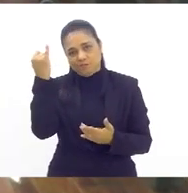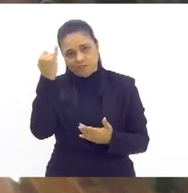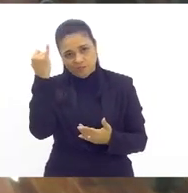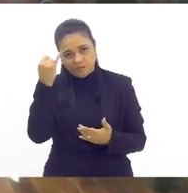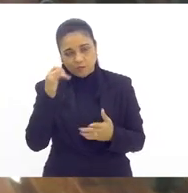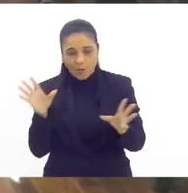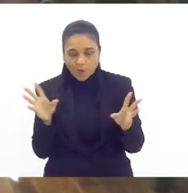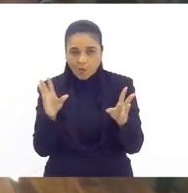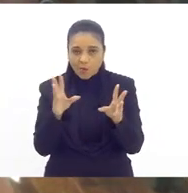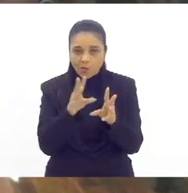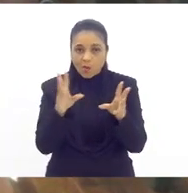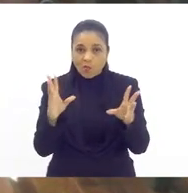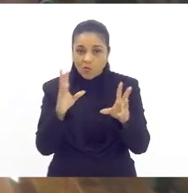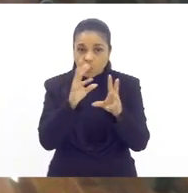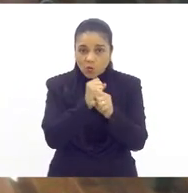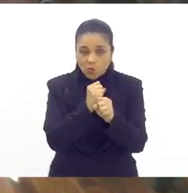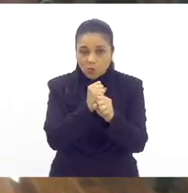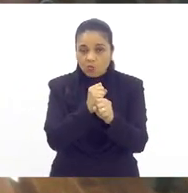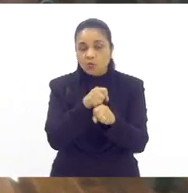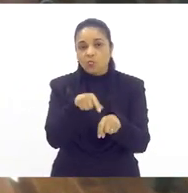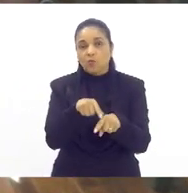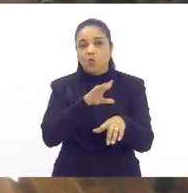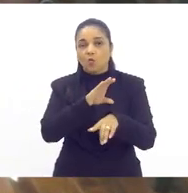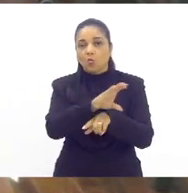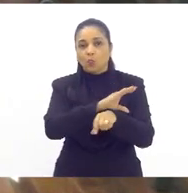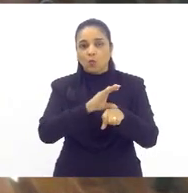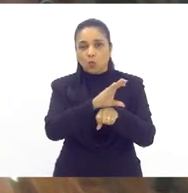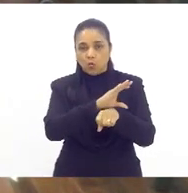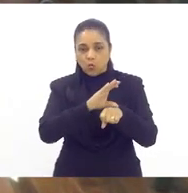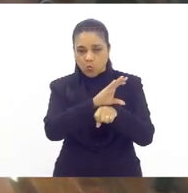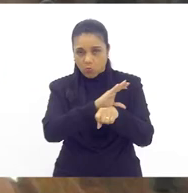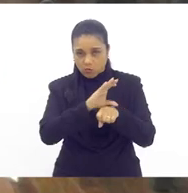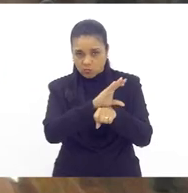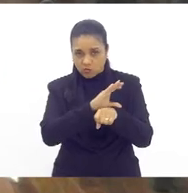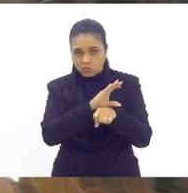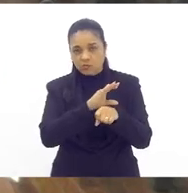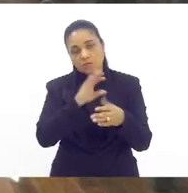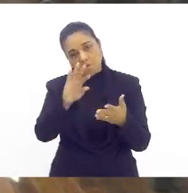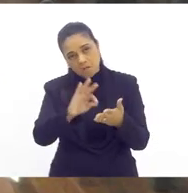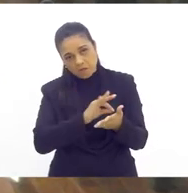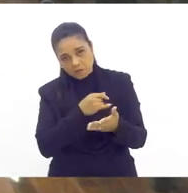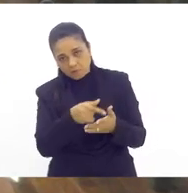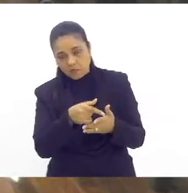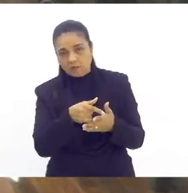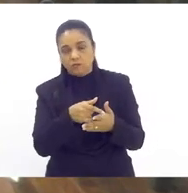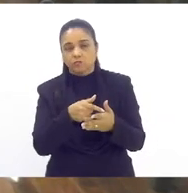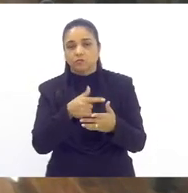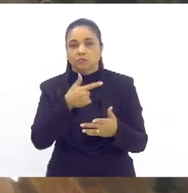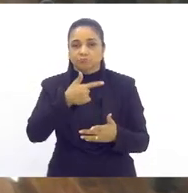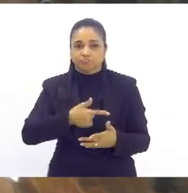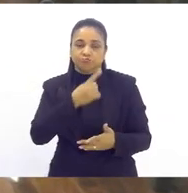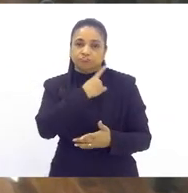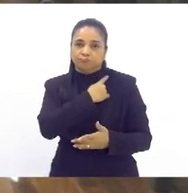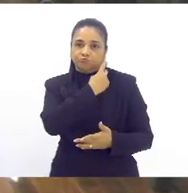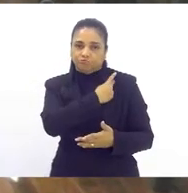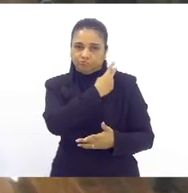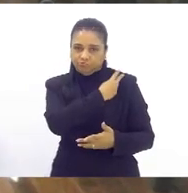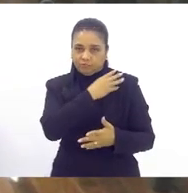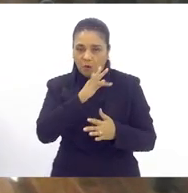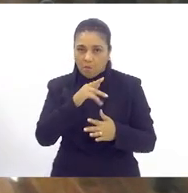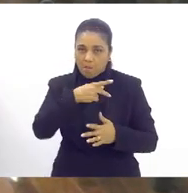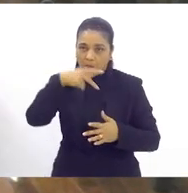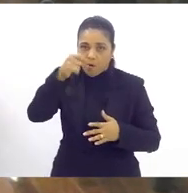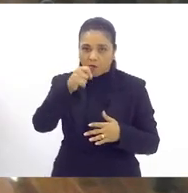a modalidade de curso em que estão matriculados né o subsequente que é o considerado pós-médios não tem